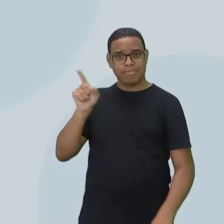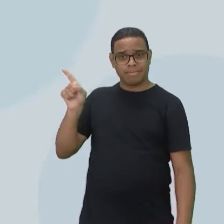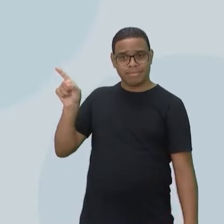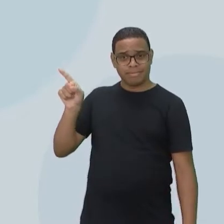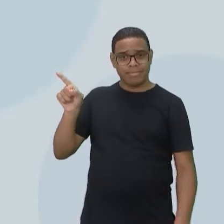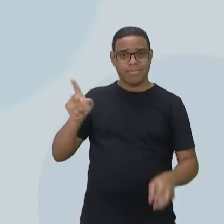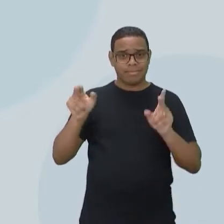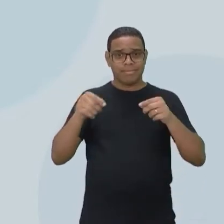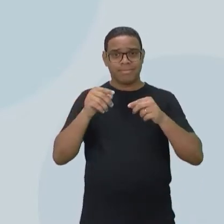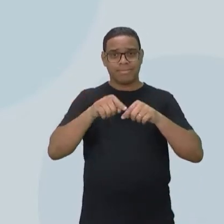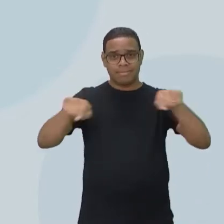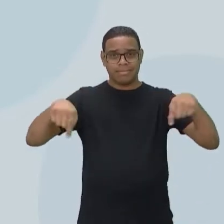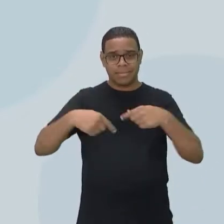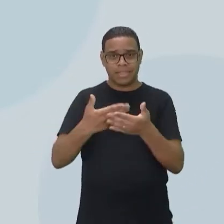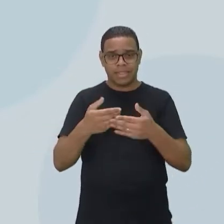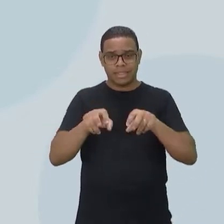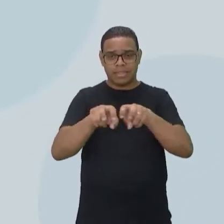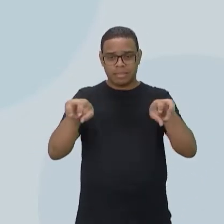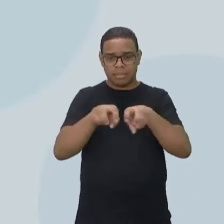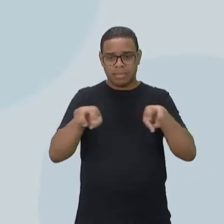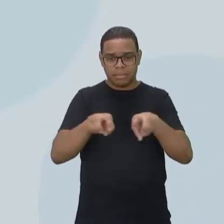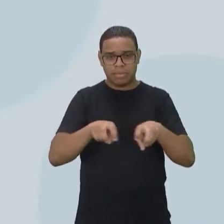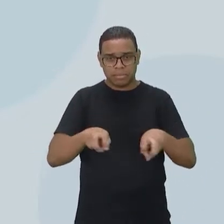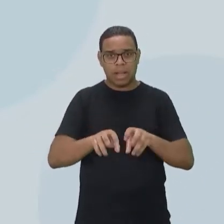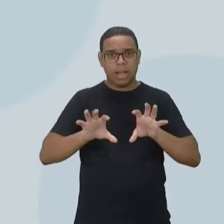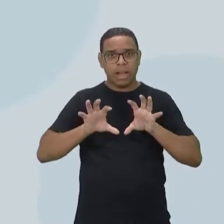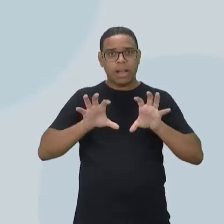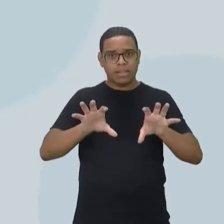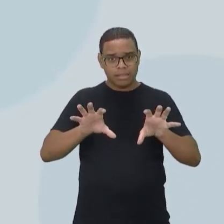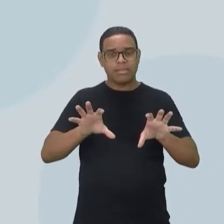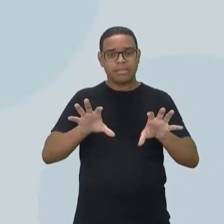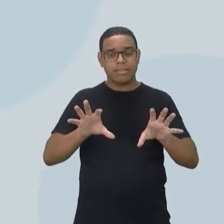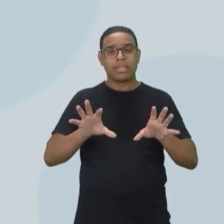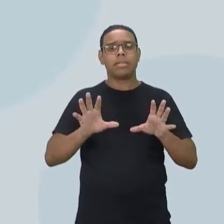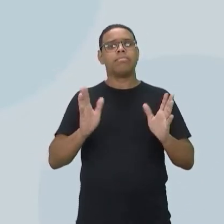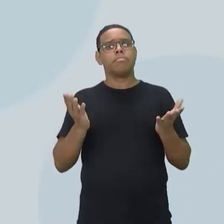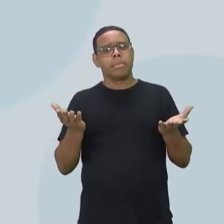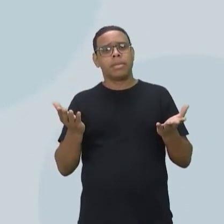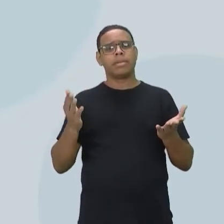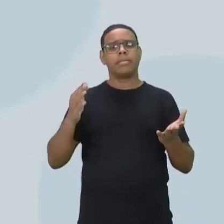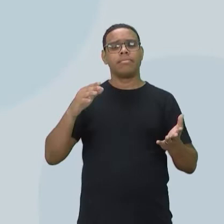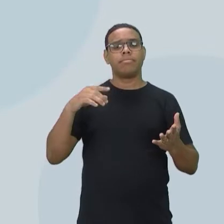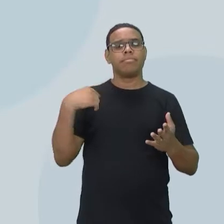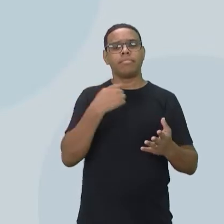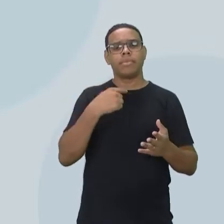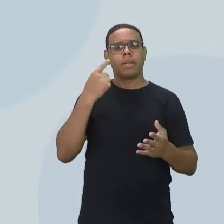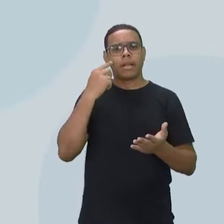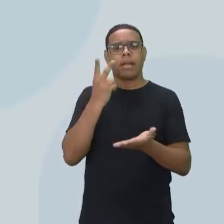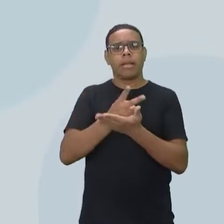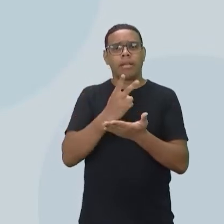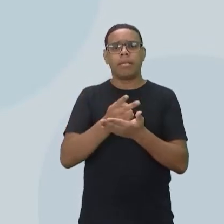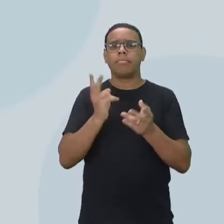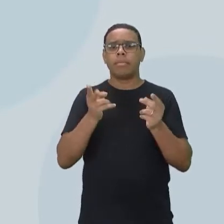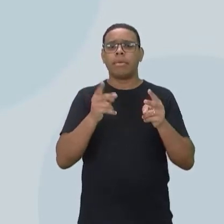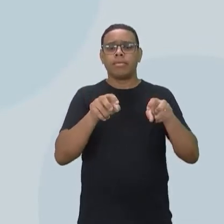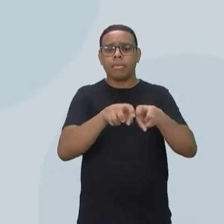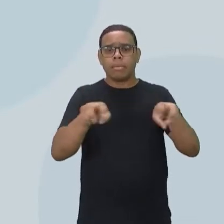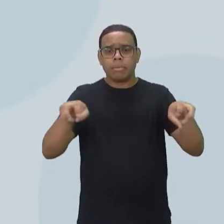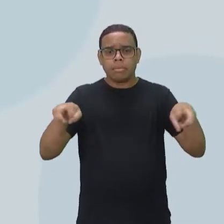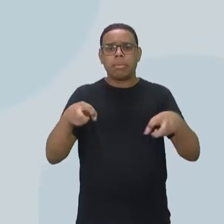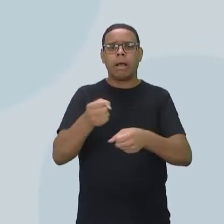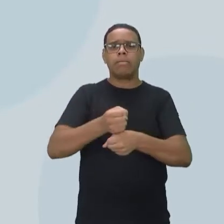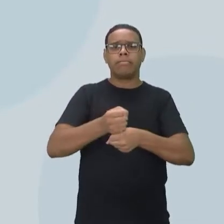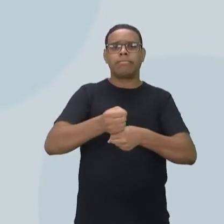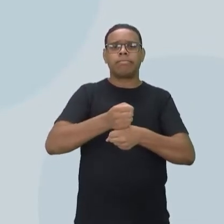enfileiradas, né, desse jeito que elas estão aí. E a gente vai e embarca nessa realidade que já está dada,